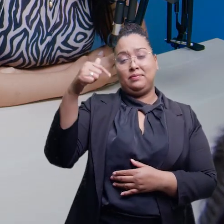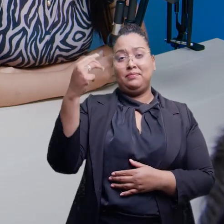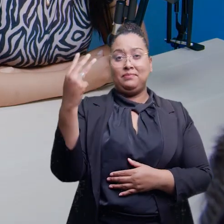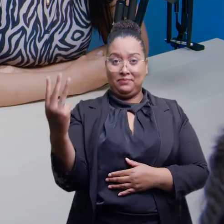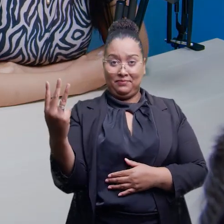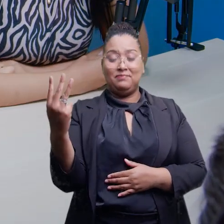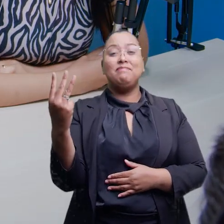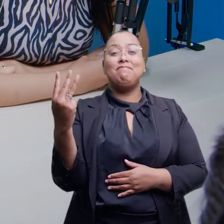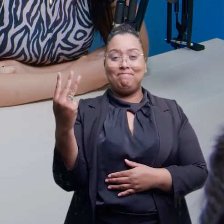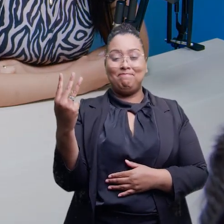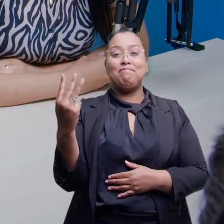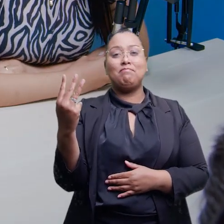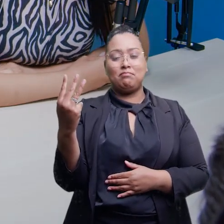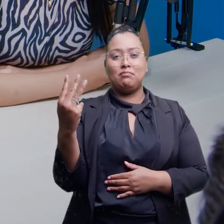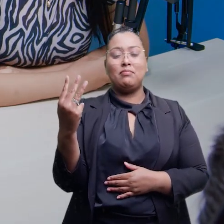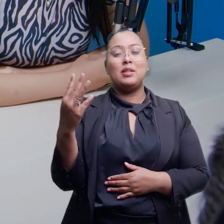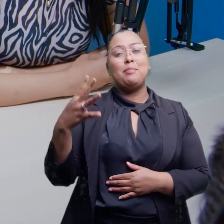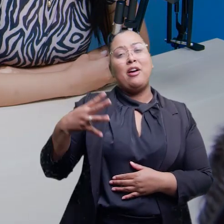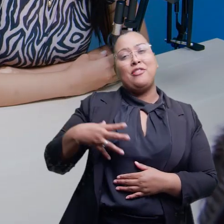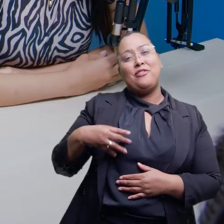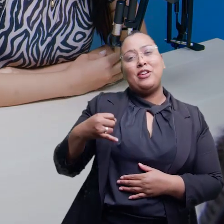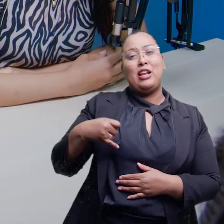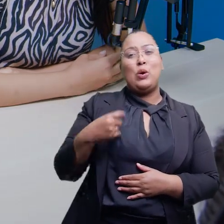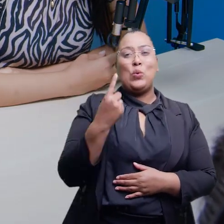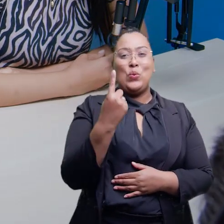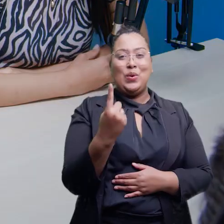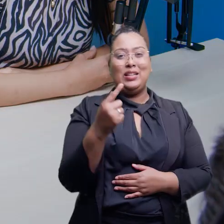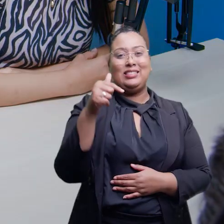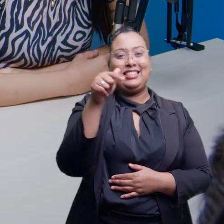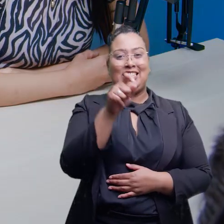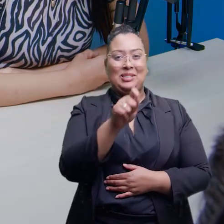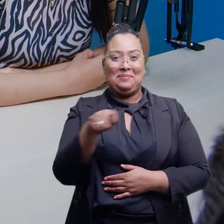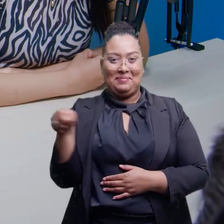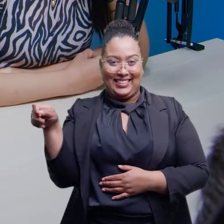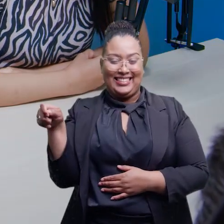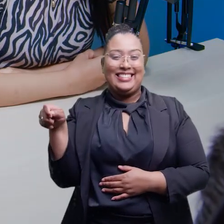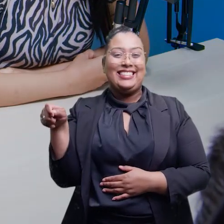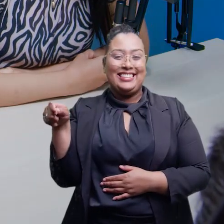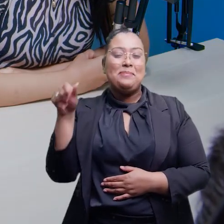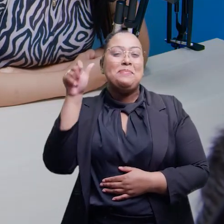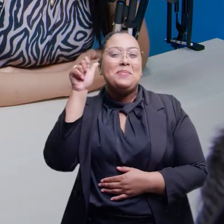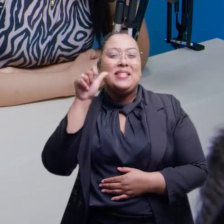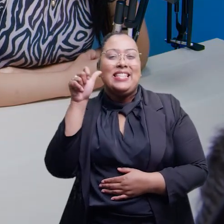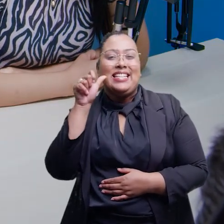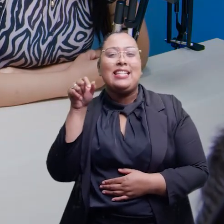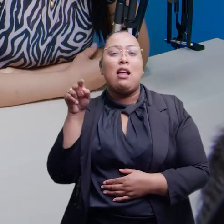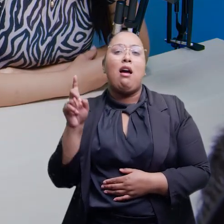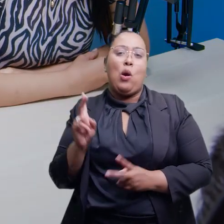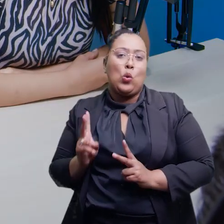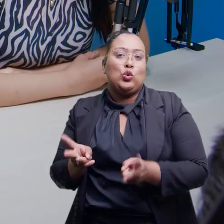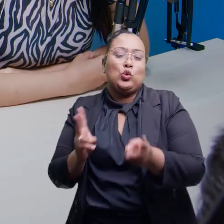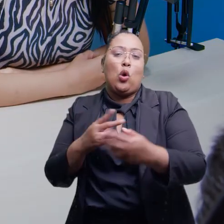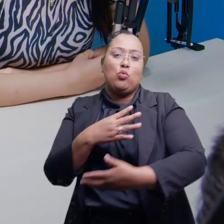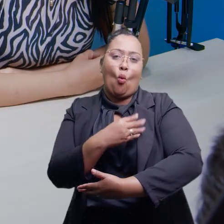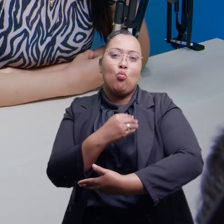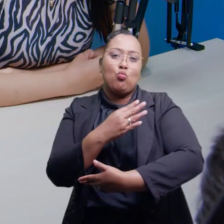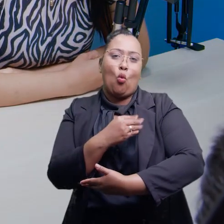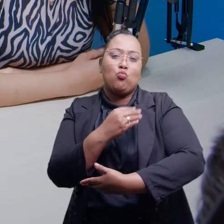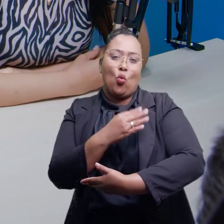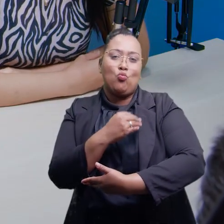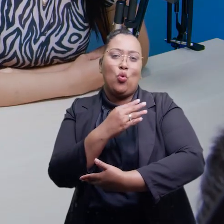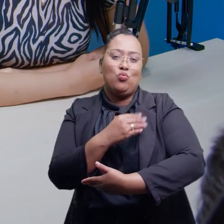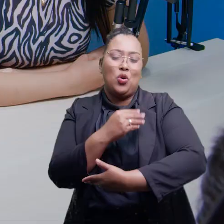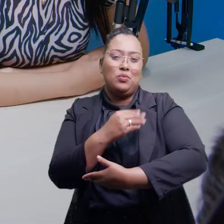de altura, estou aí com uma filha de 1 ano e 7 meses, então ainda na fase de